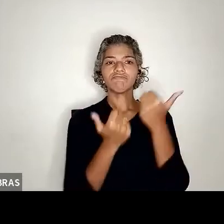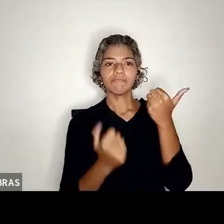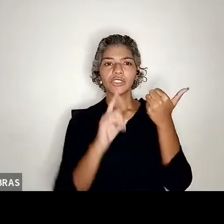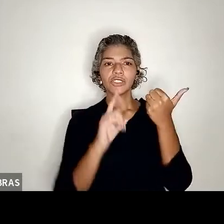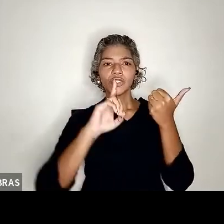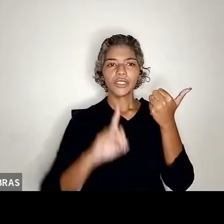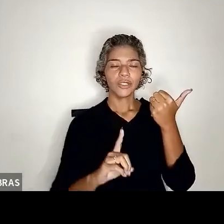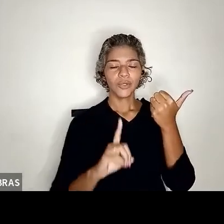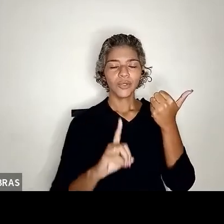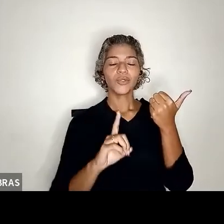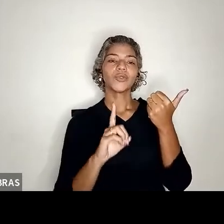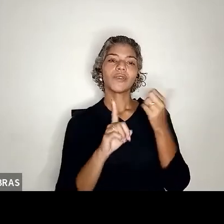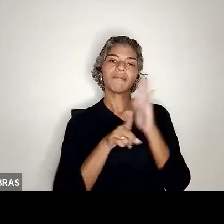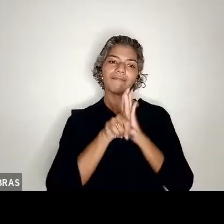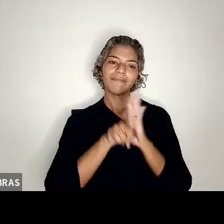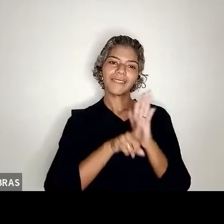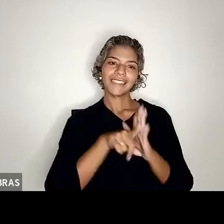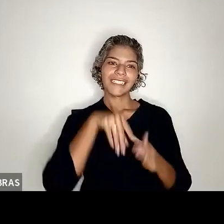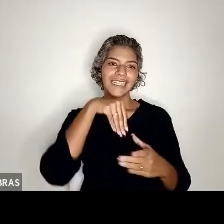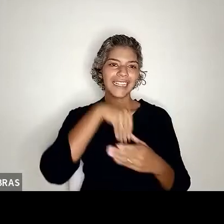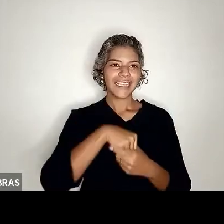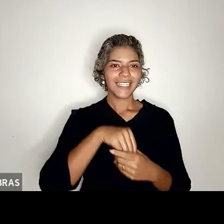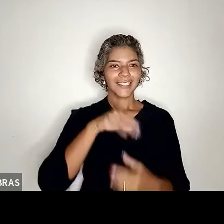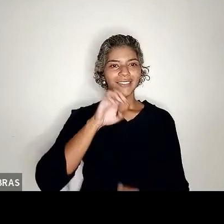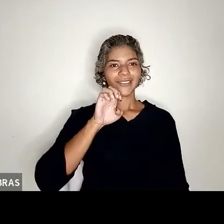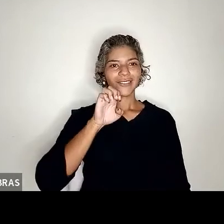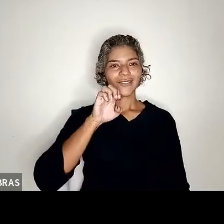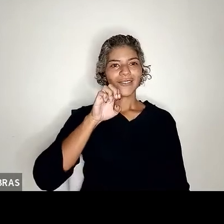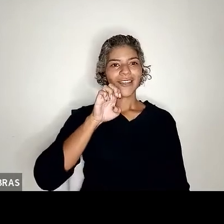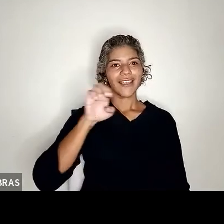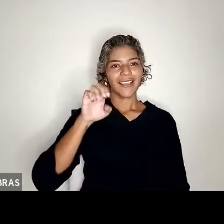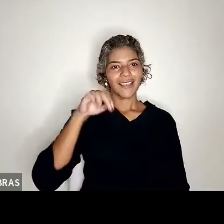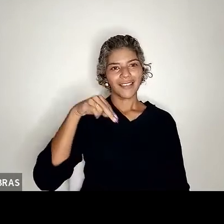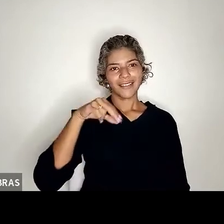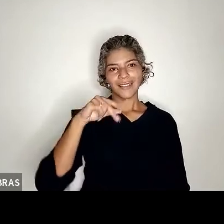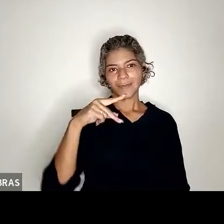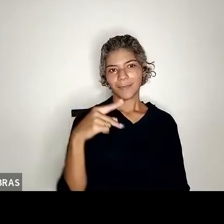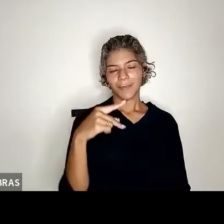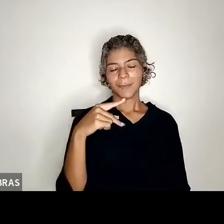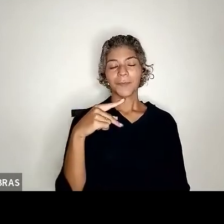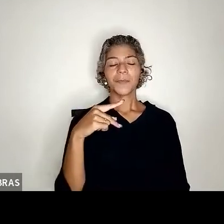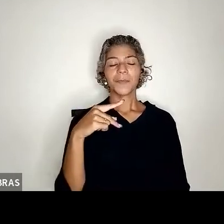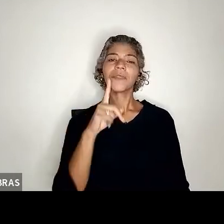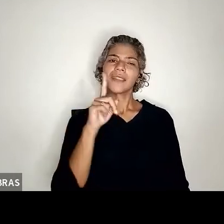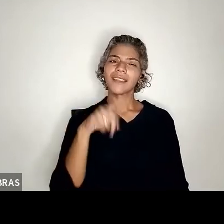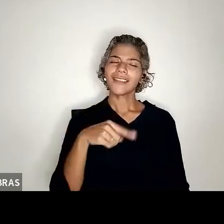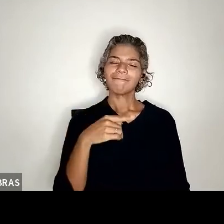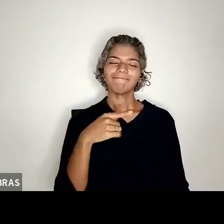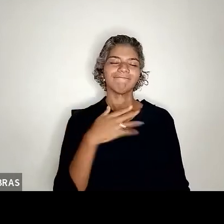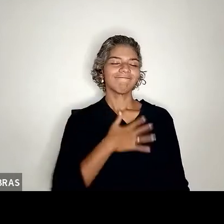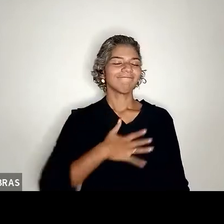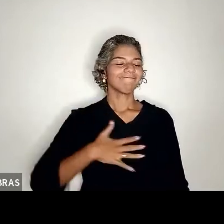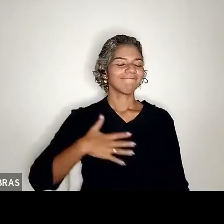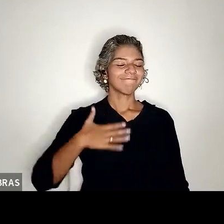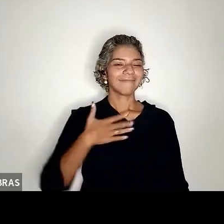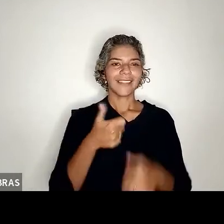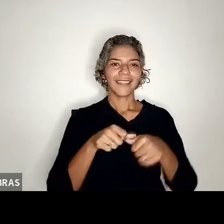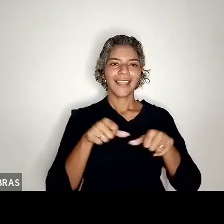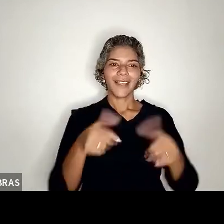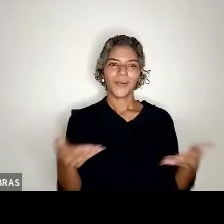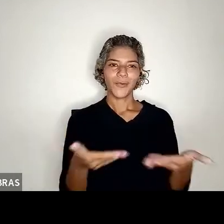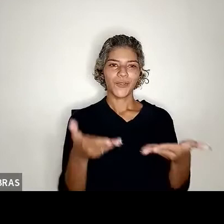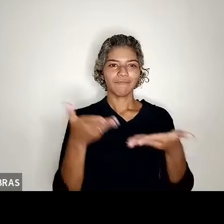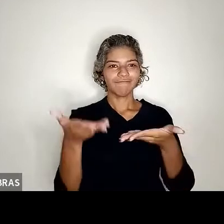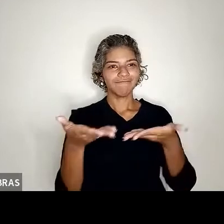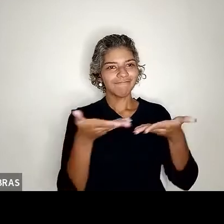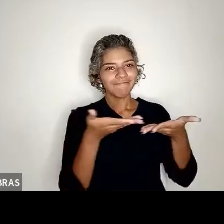da INSP. É uma satisfação enorme, né, estar aqui, dar essas boas-vindas, né, a vocês que nos